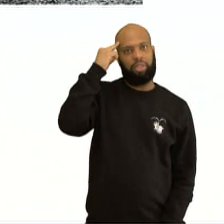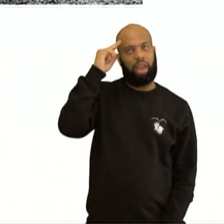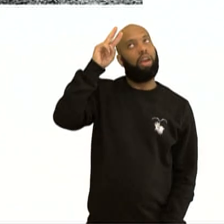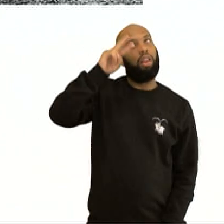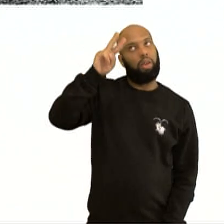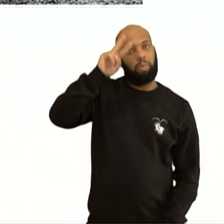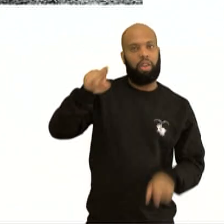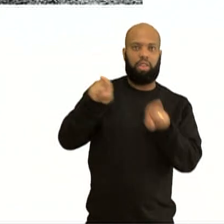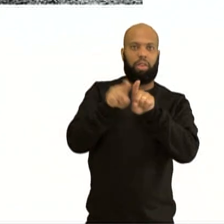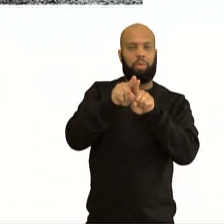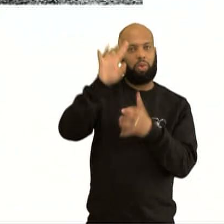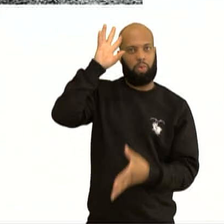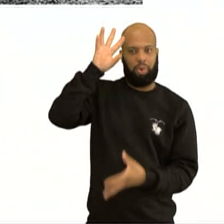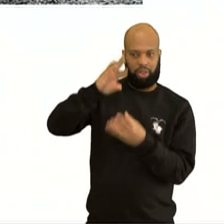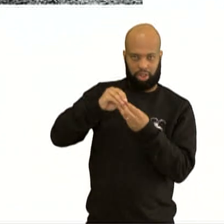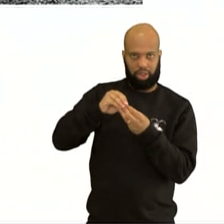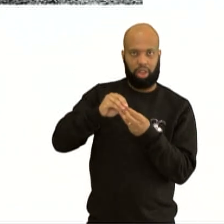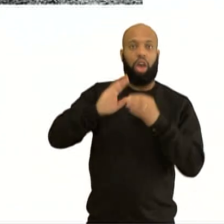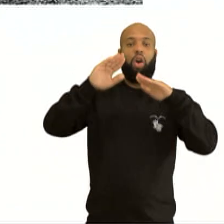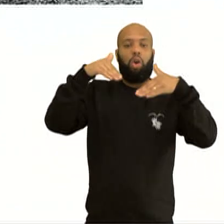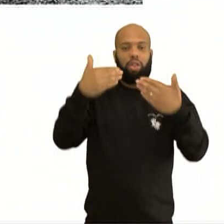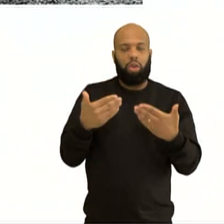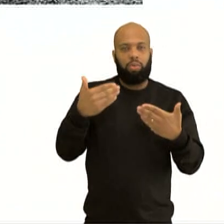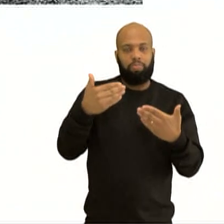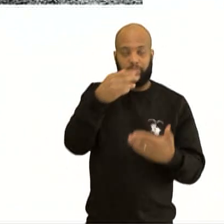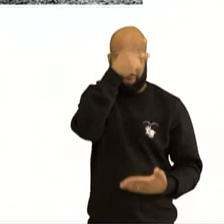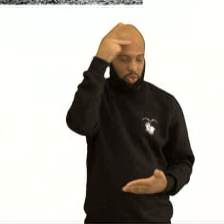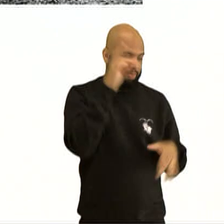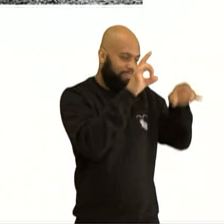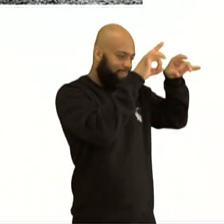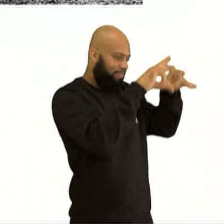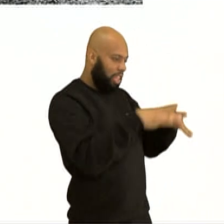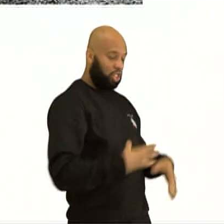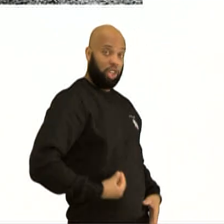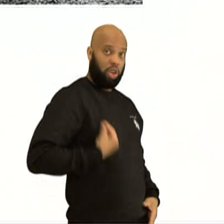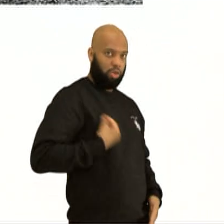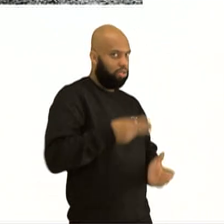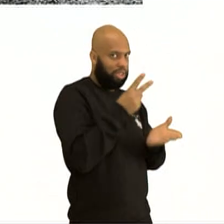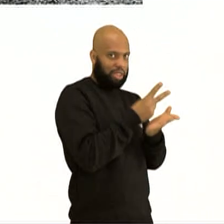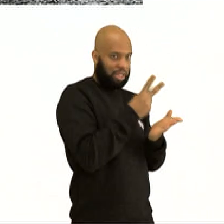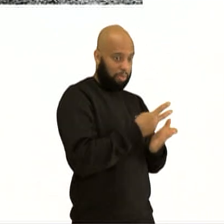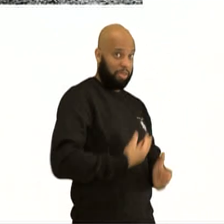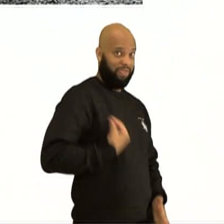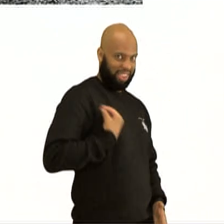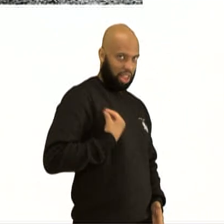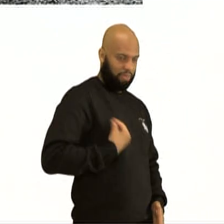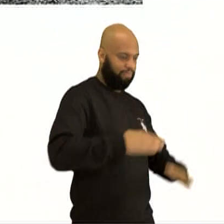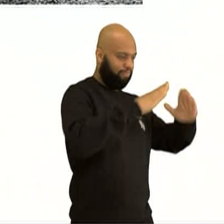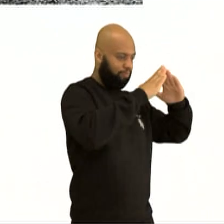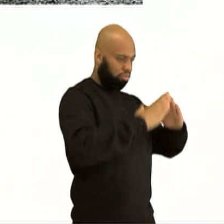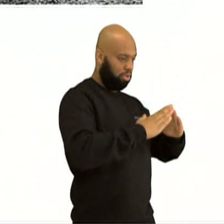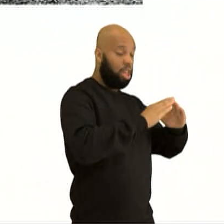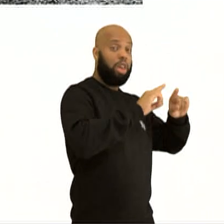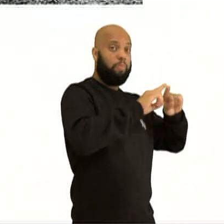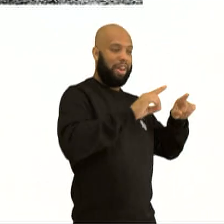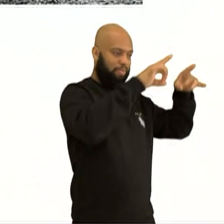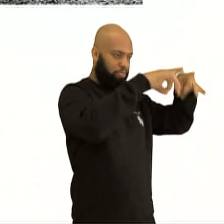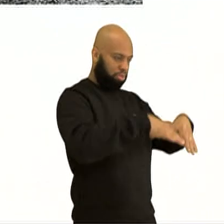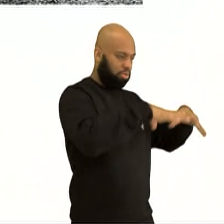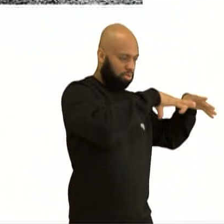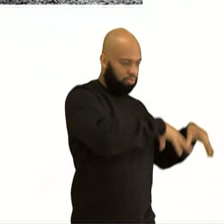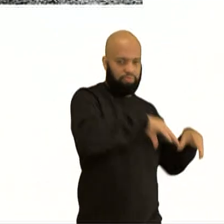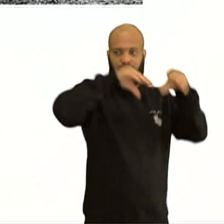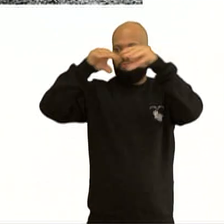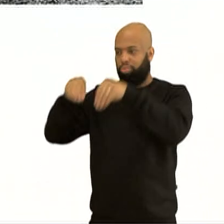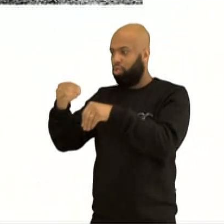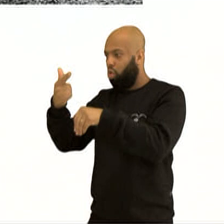entender. Então, quando as pessoas deixam o seu local de residência e vão fixar moradia em outro